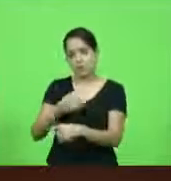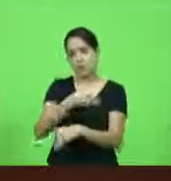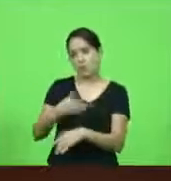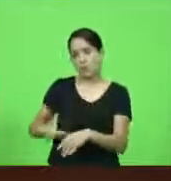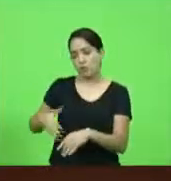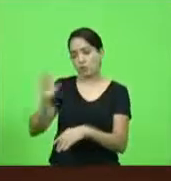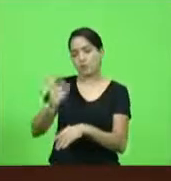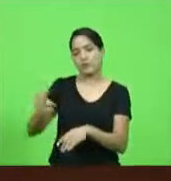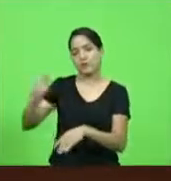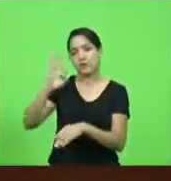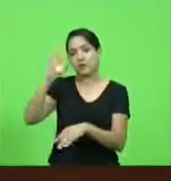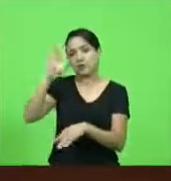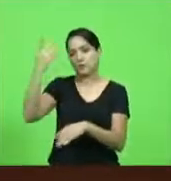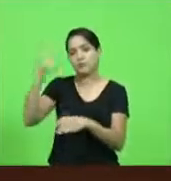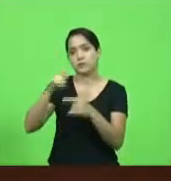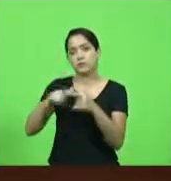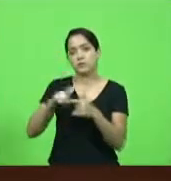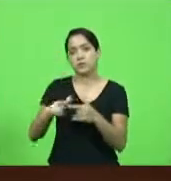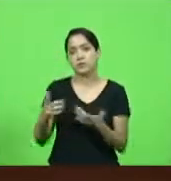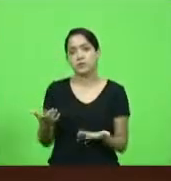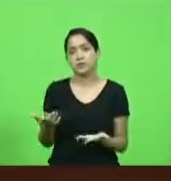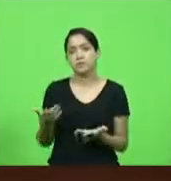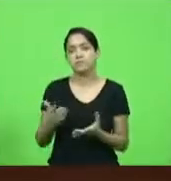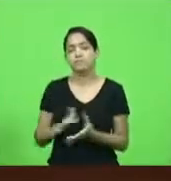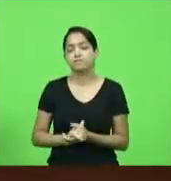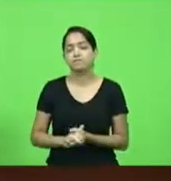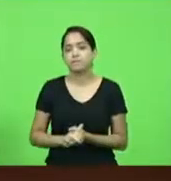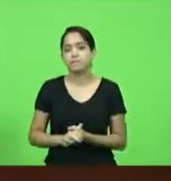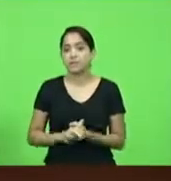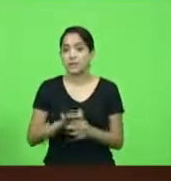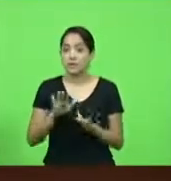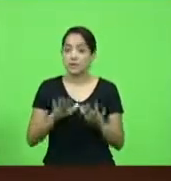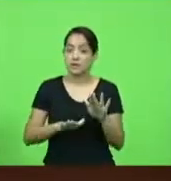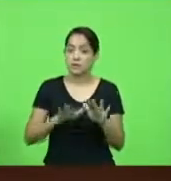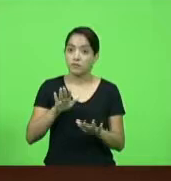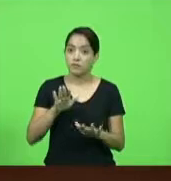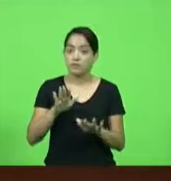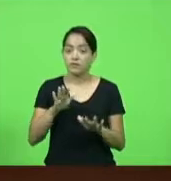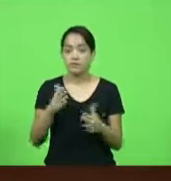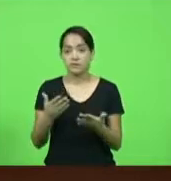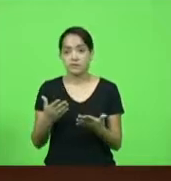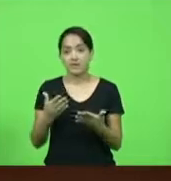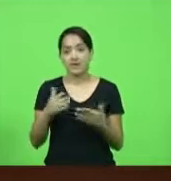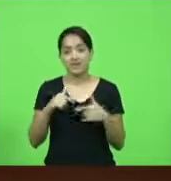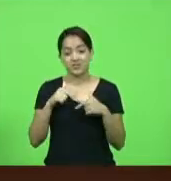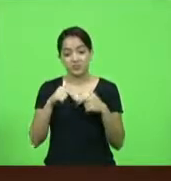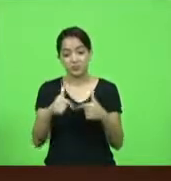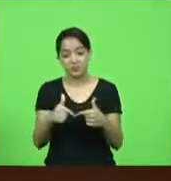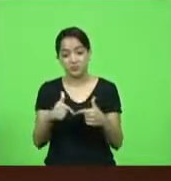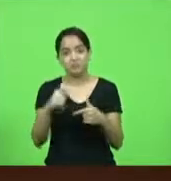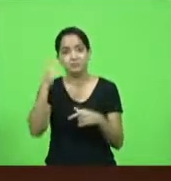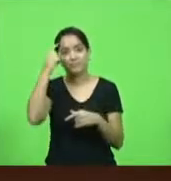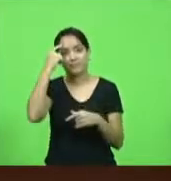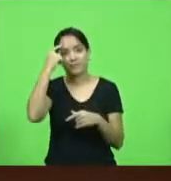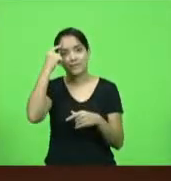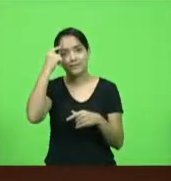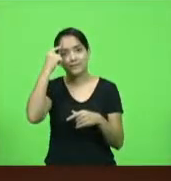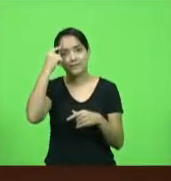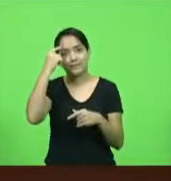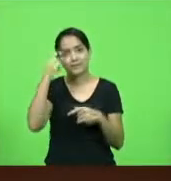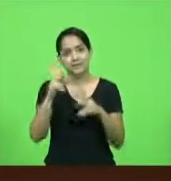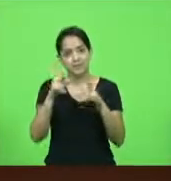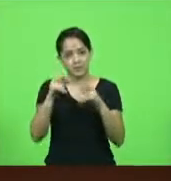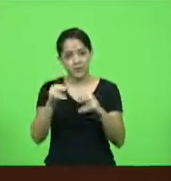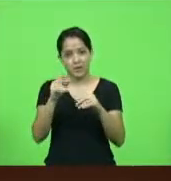problemas. Talvez, deputado Gessé, talvez essa atitude é que ele já esteja pensando, igual aquele vídeo que Vossa